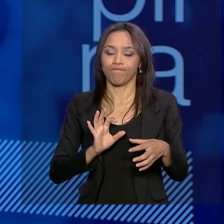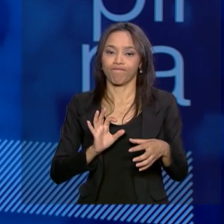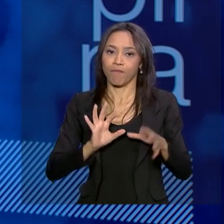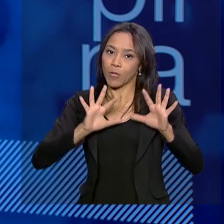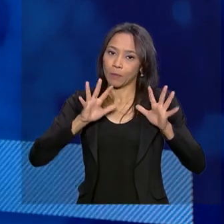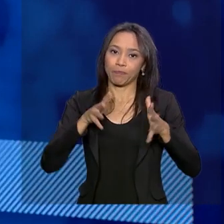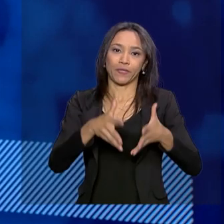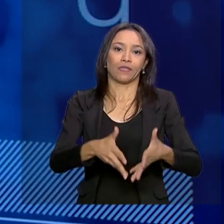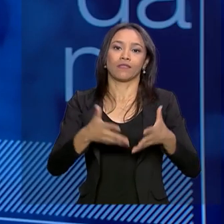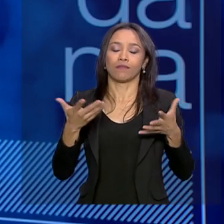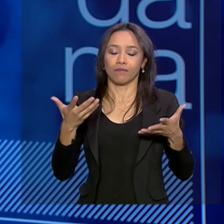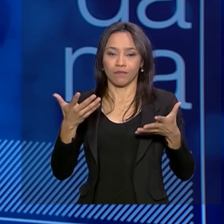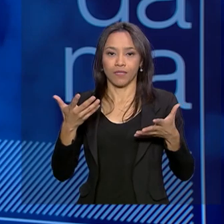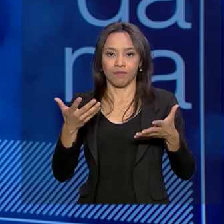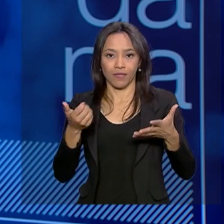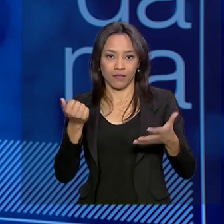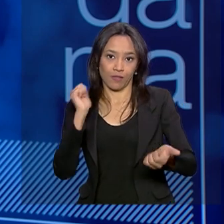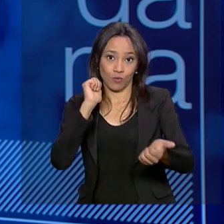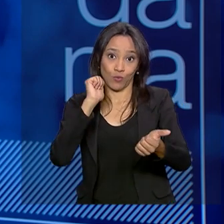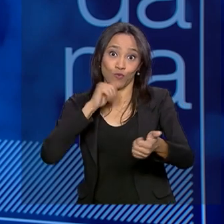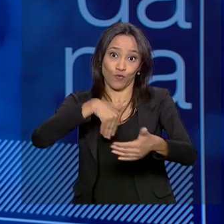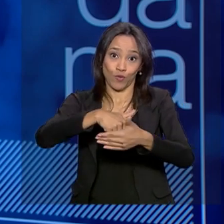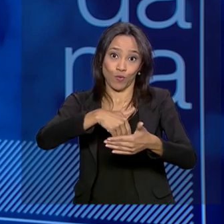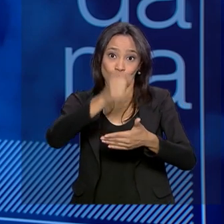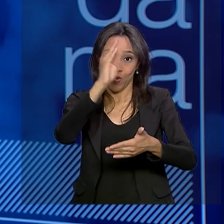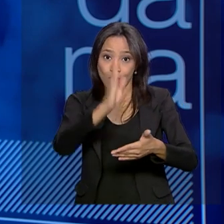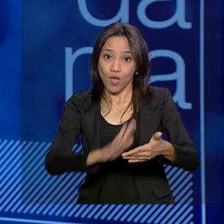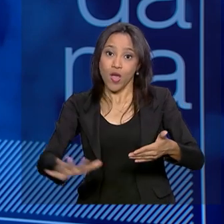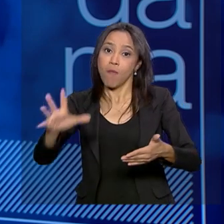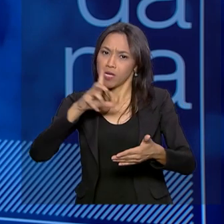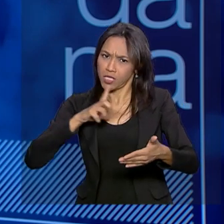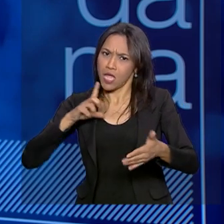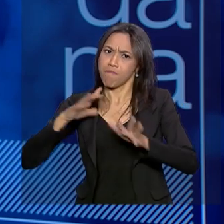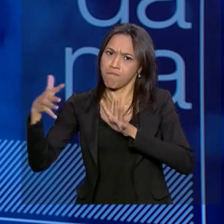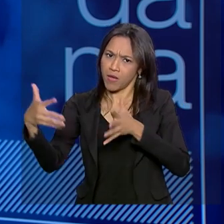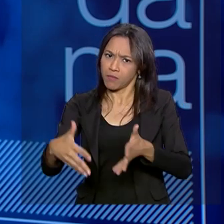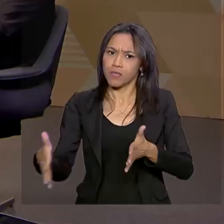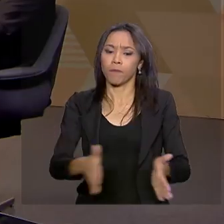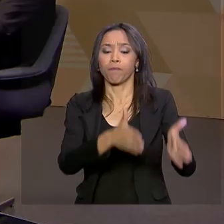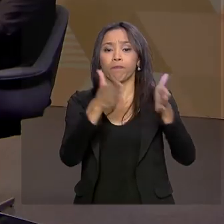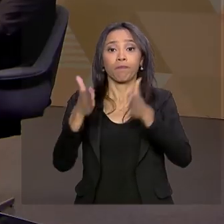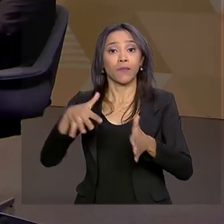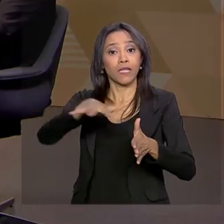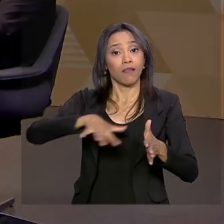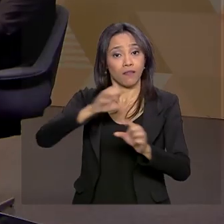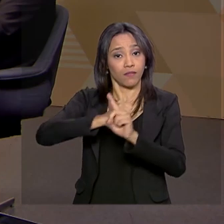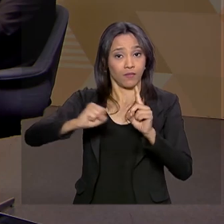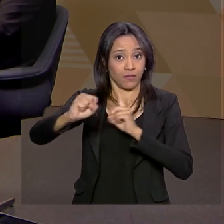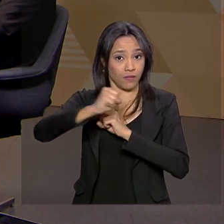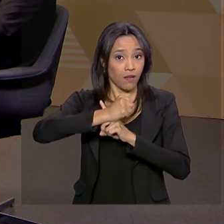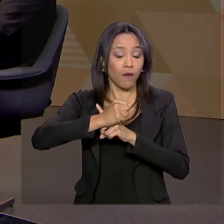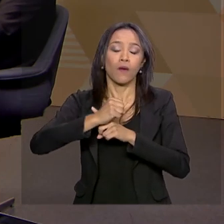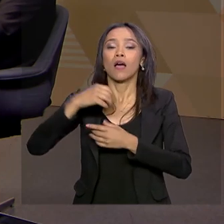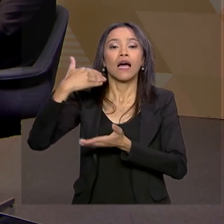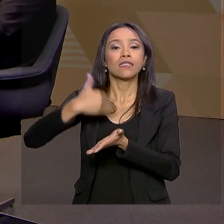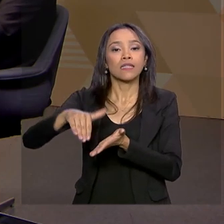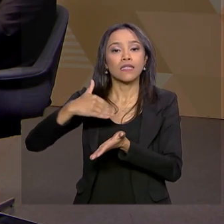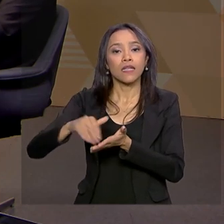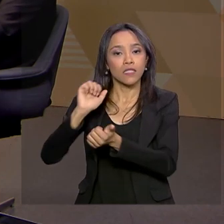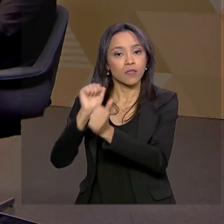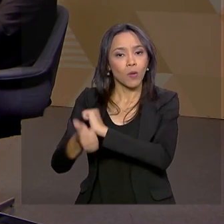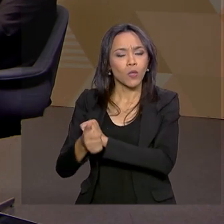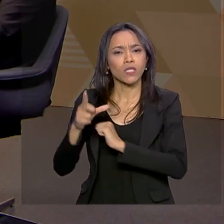do futebol nacional, mas já tem uma participação efetiva. E na área social, a Secretaria desenvolve o